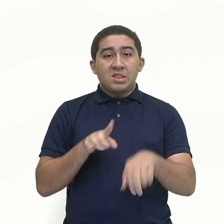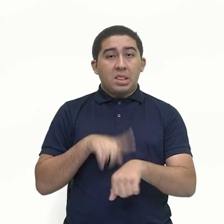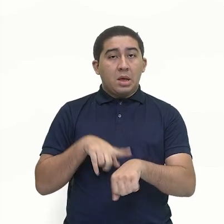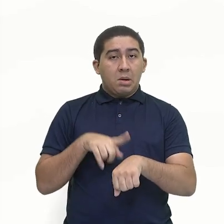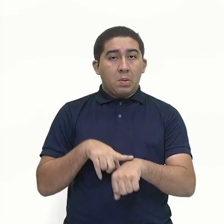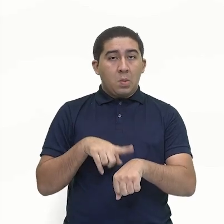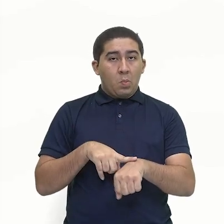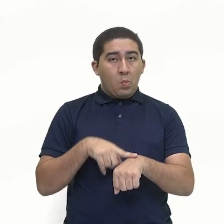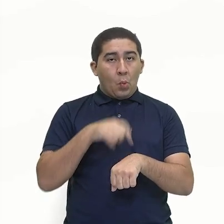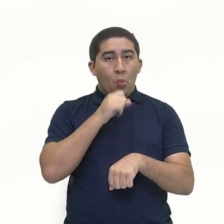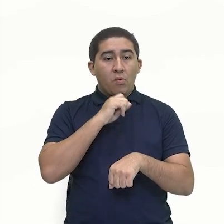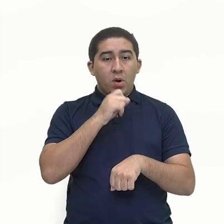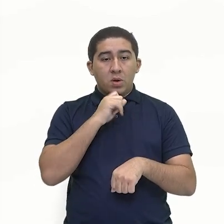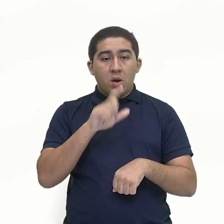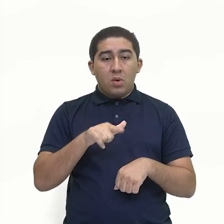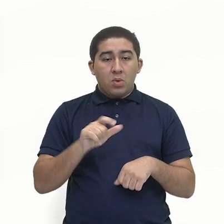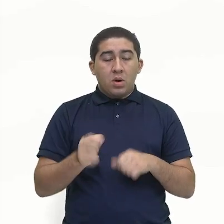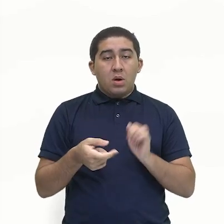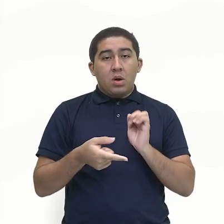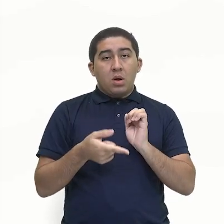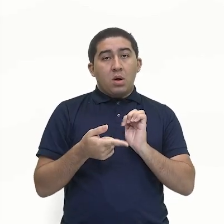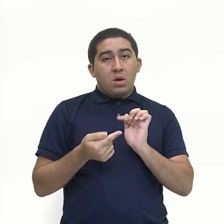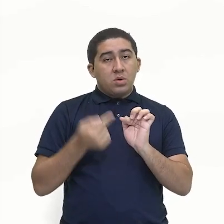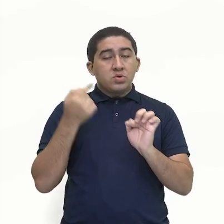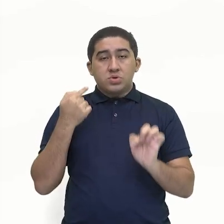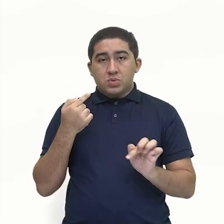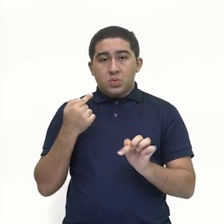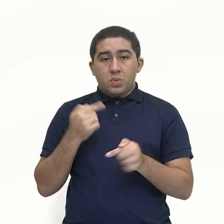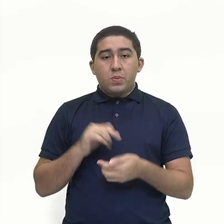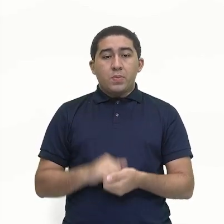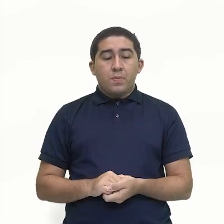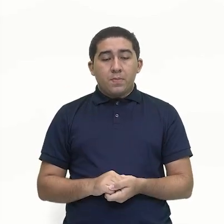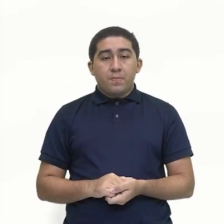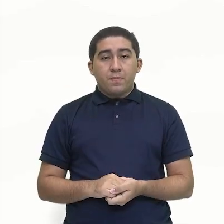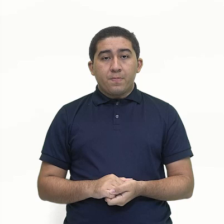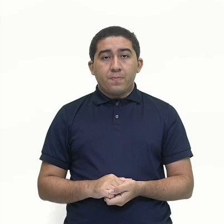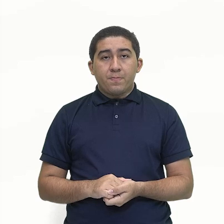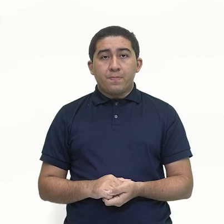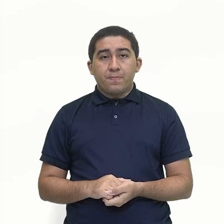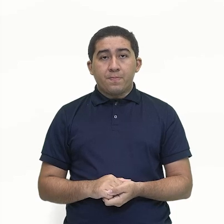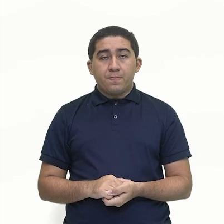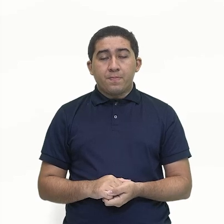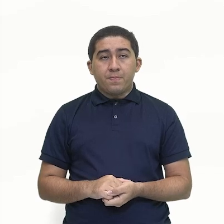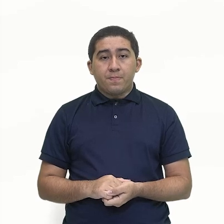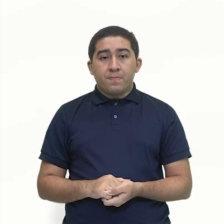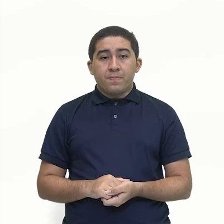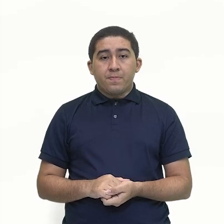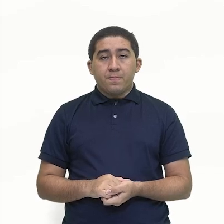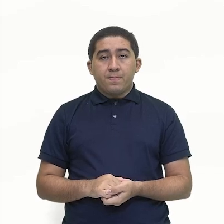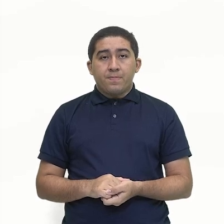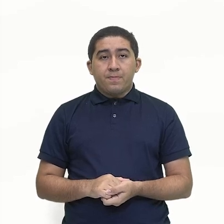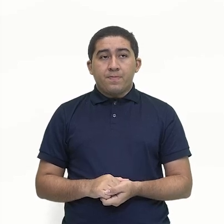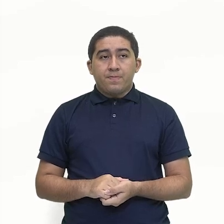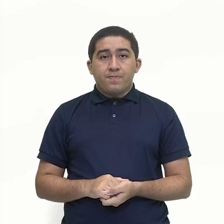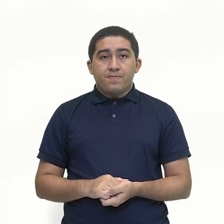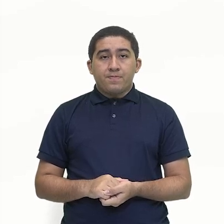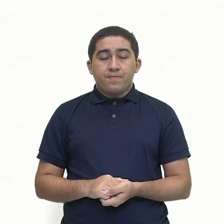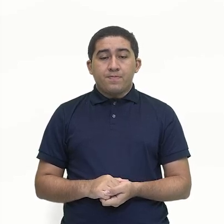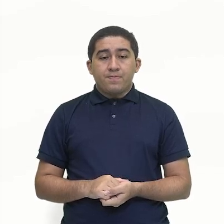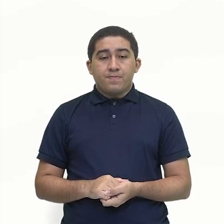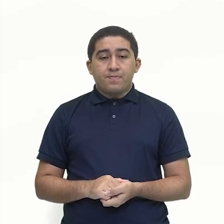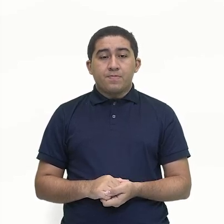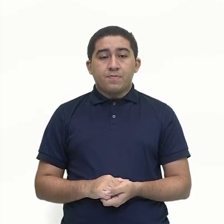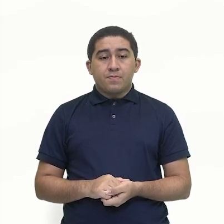caso aqui é antigo, tá? Também com essa mesma ideia. Então, o novo restaurante é mais popular do que o antigo. Aquele antigo, né?